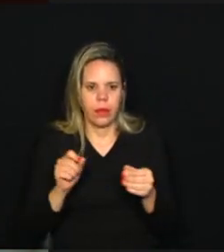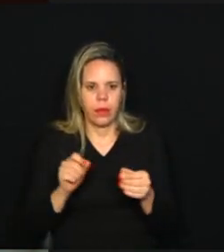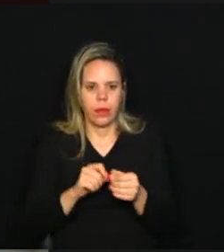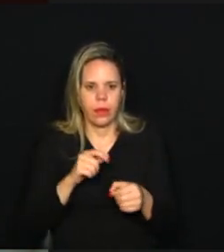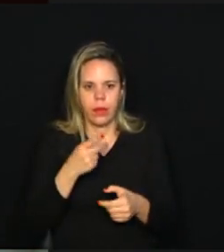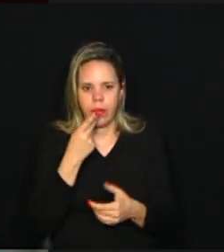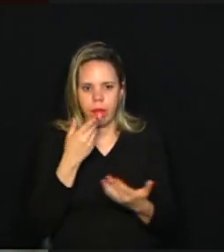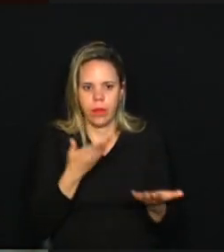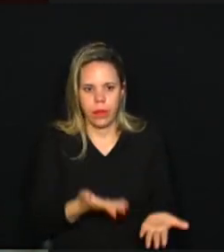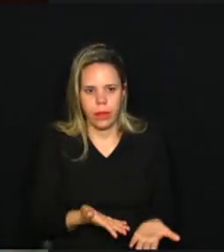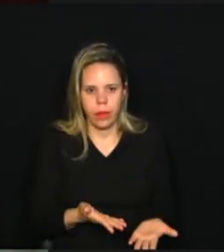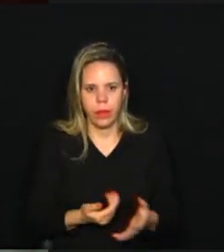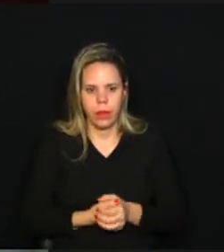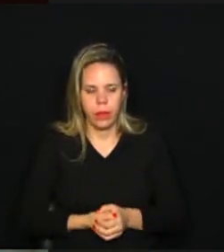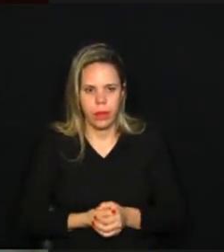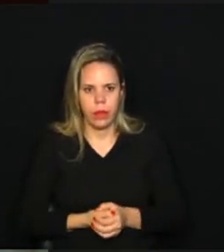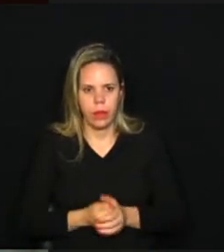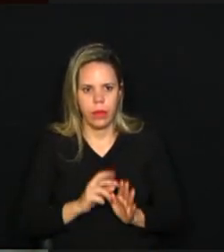falado aqui por várias